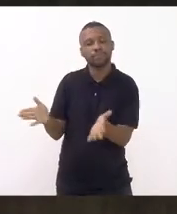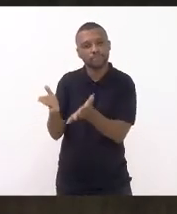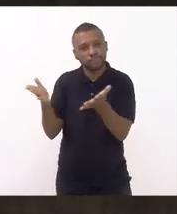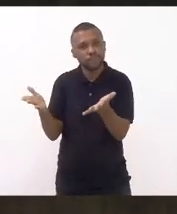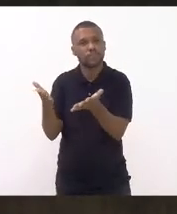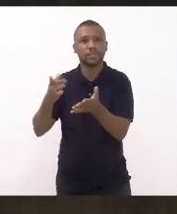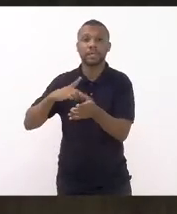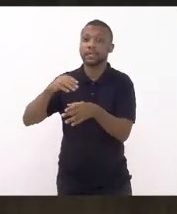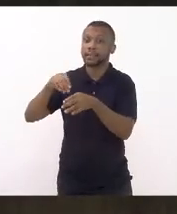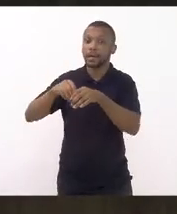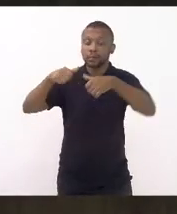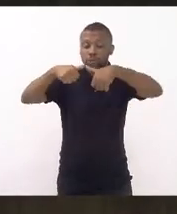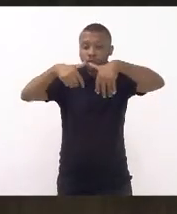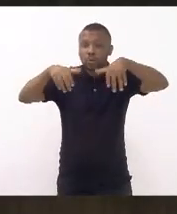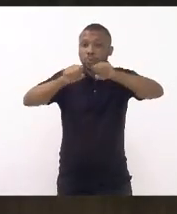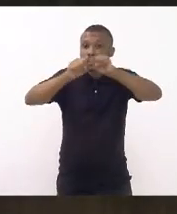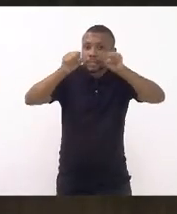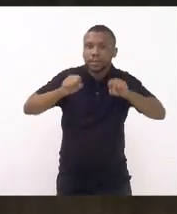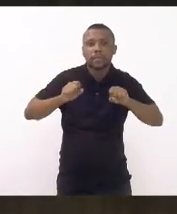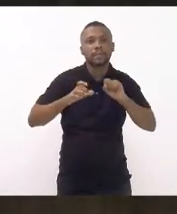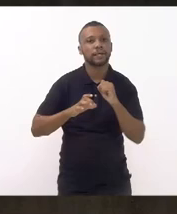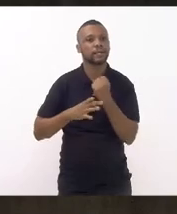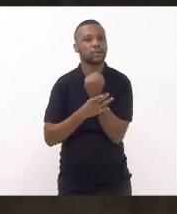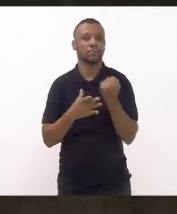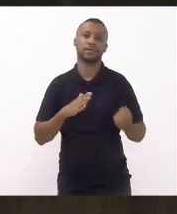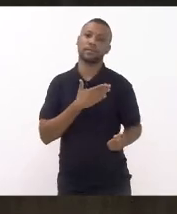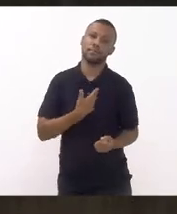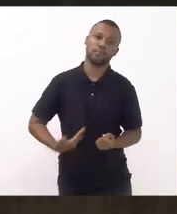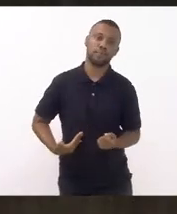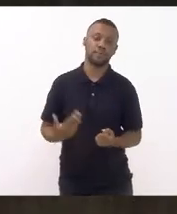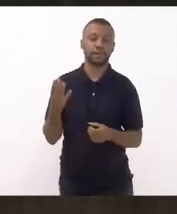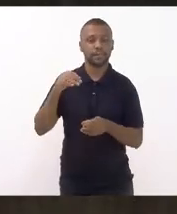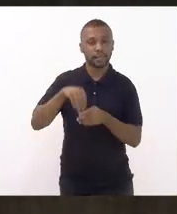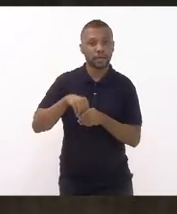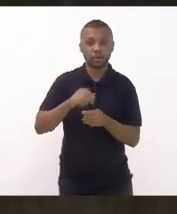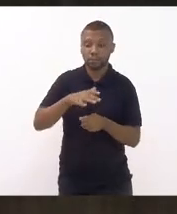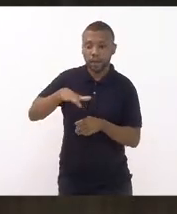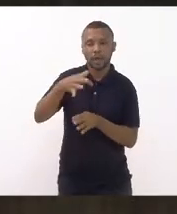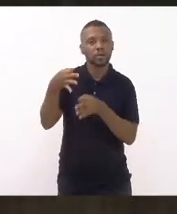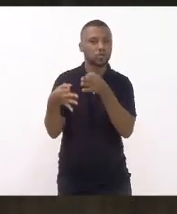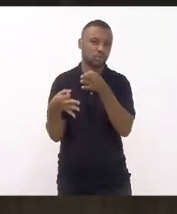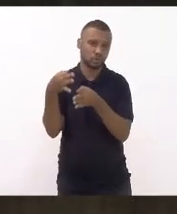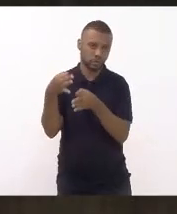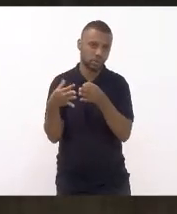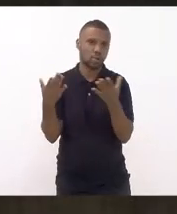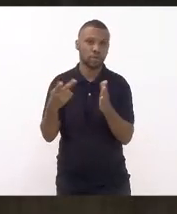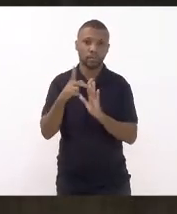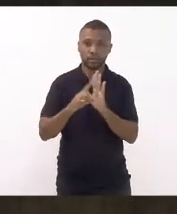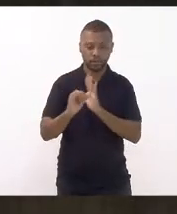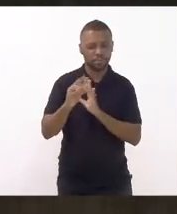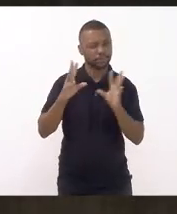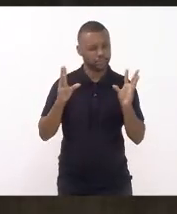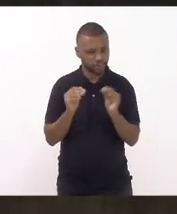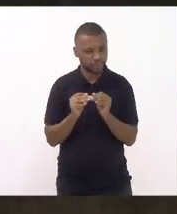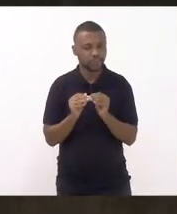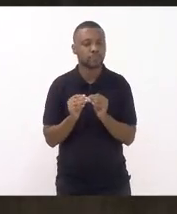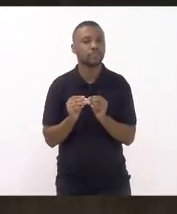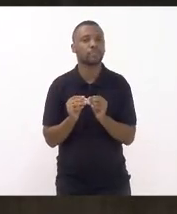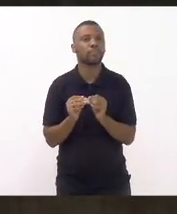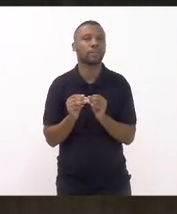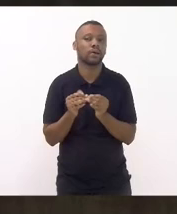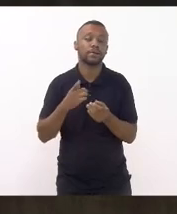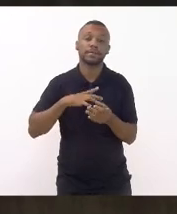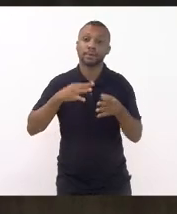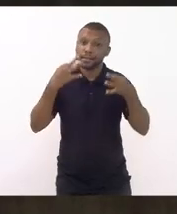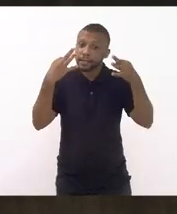dentro do sistema de segurança pública, dentro do ordenamento jurídico. E hoje esse EPL, para concluir, senhora presidente, eu